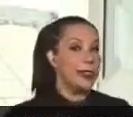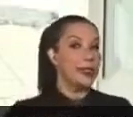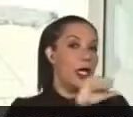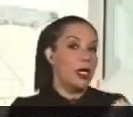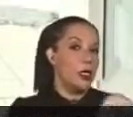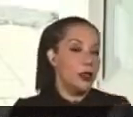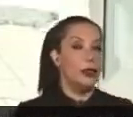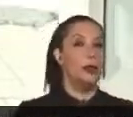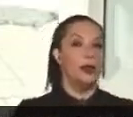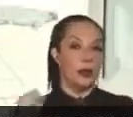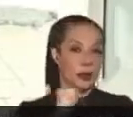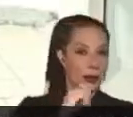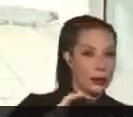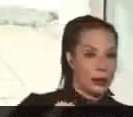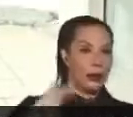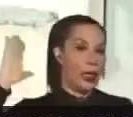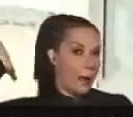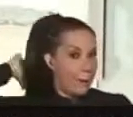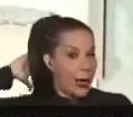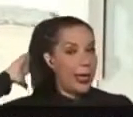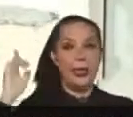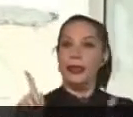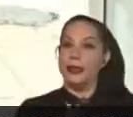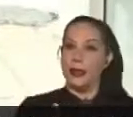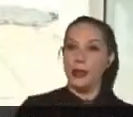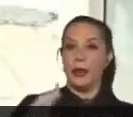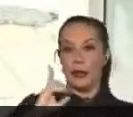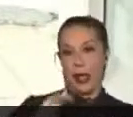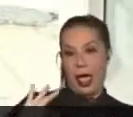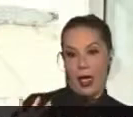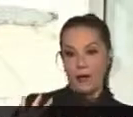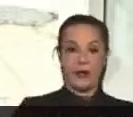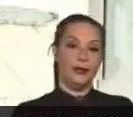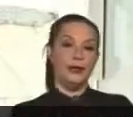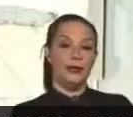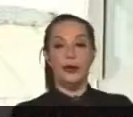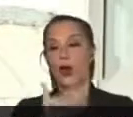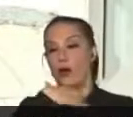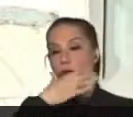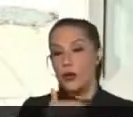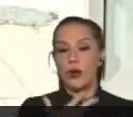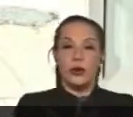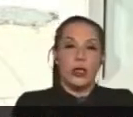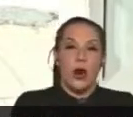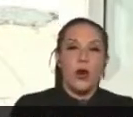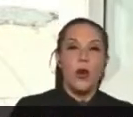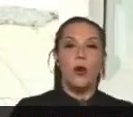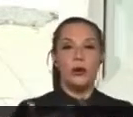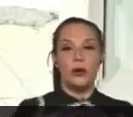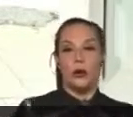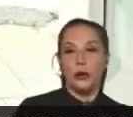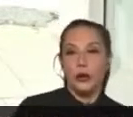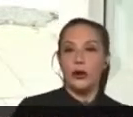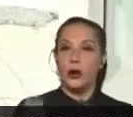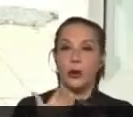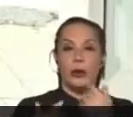de Janeiro, Santa Catarina, Pará e também no Distrito Federal. Frutas, legumes, verduras, laticínios e